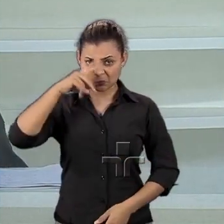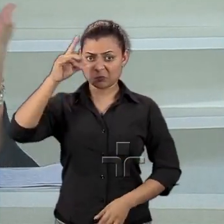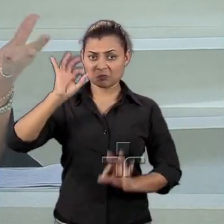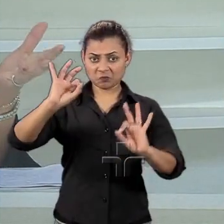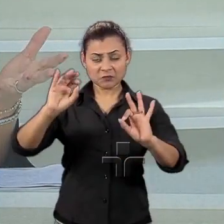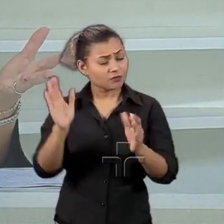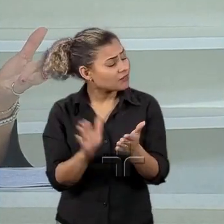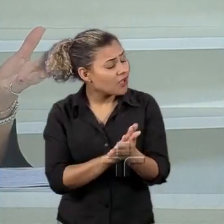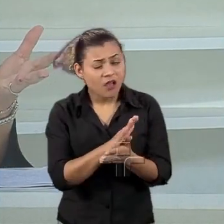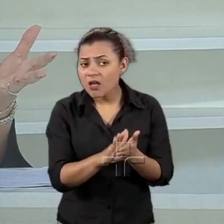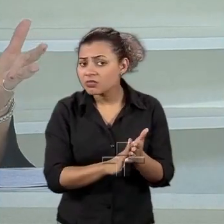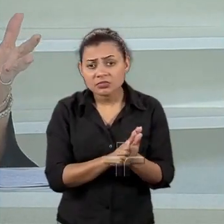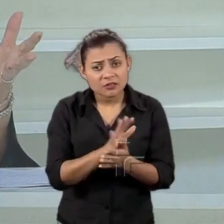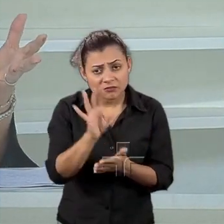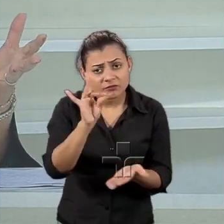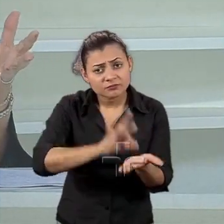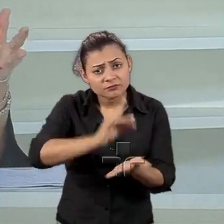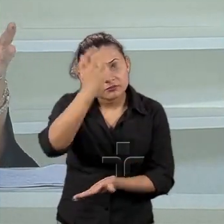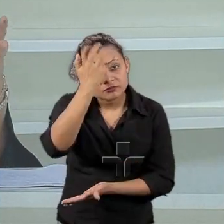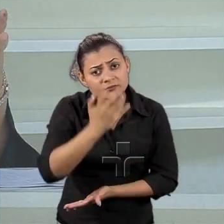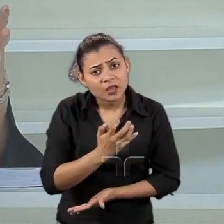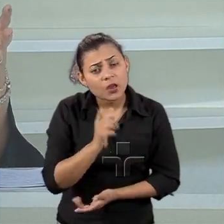nenhum tipo de